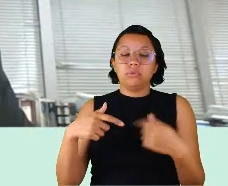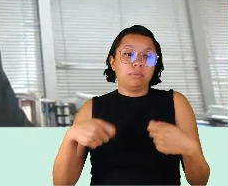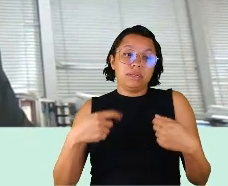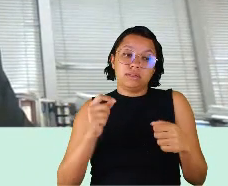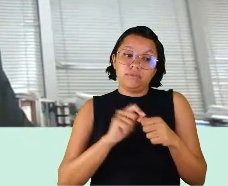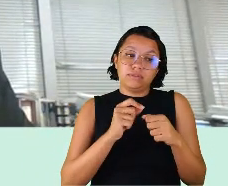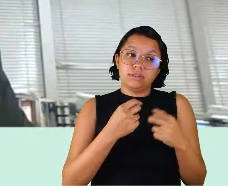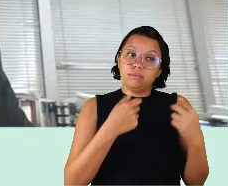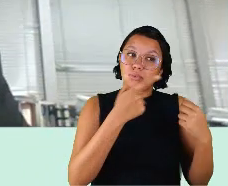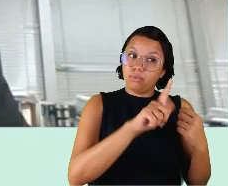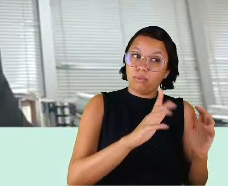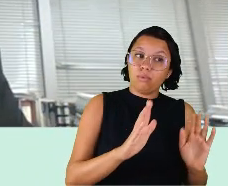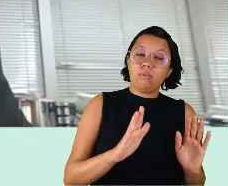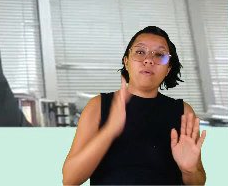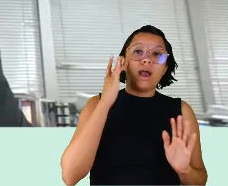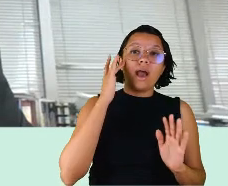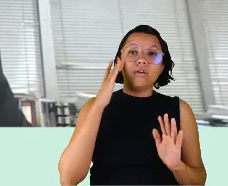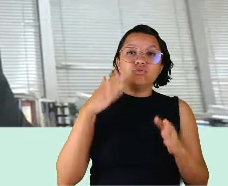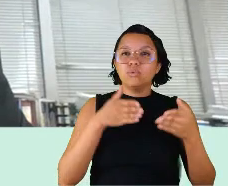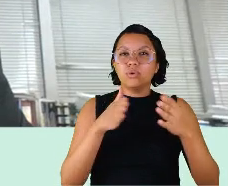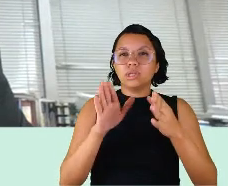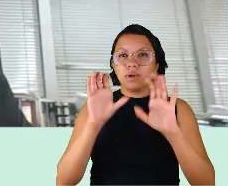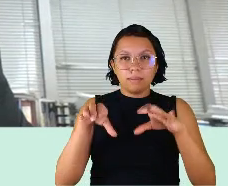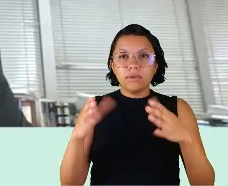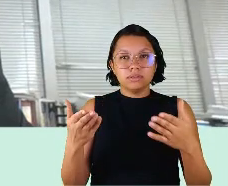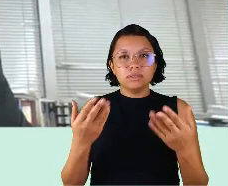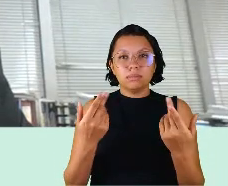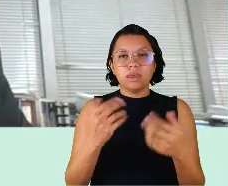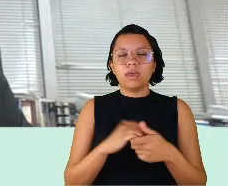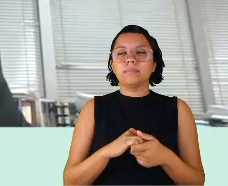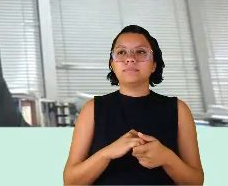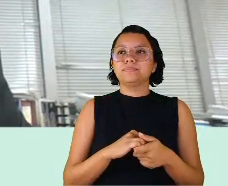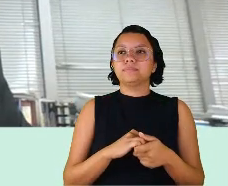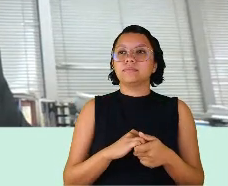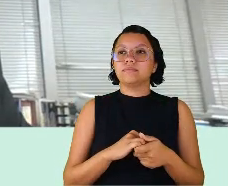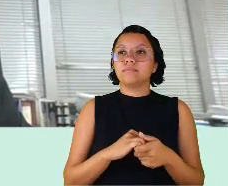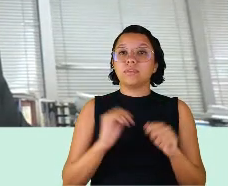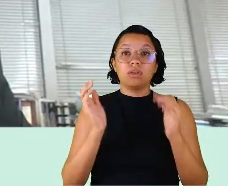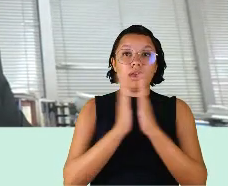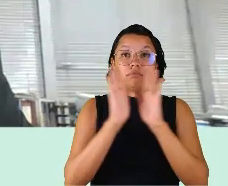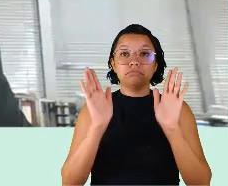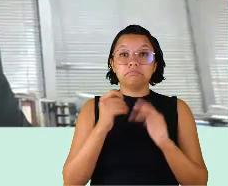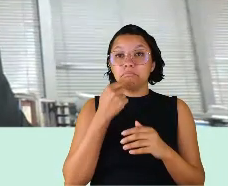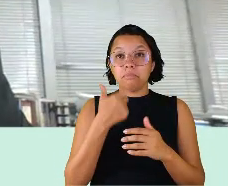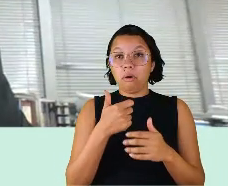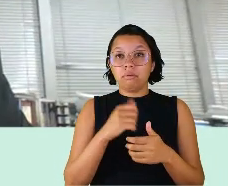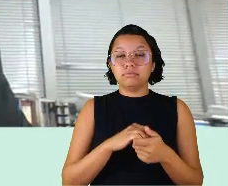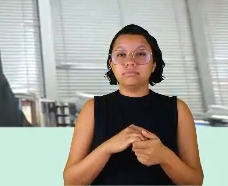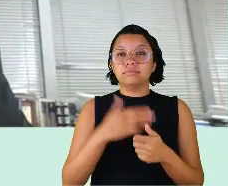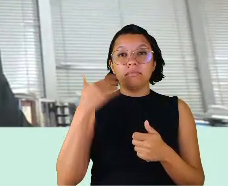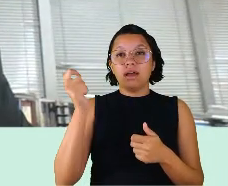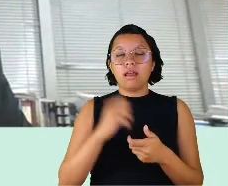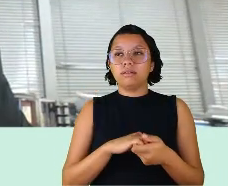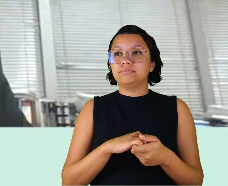né? Eu acho que o caminho é esse mesmo, né? E ainda bem, né? É muito